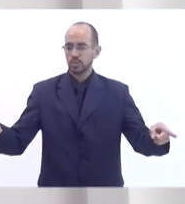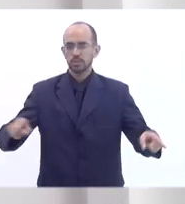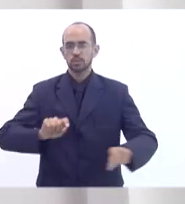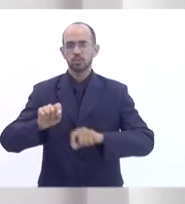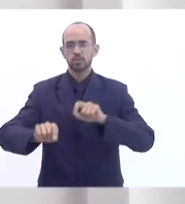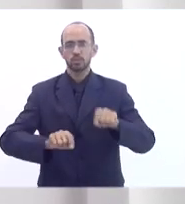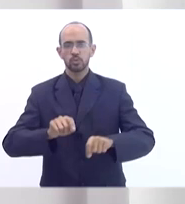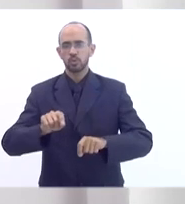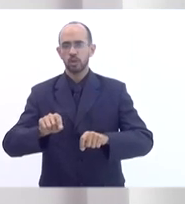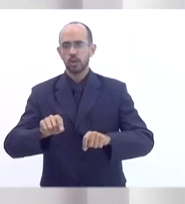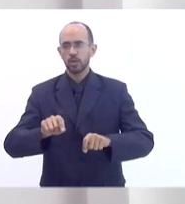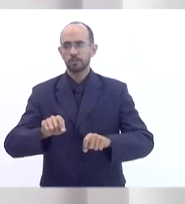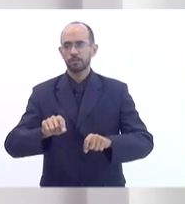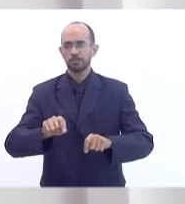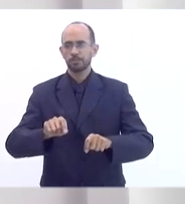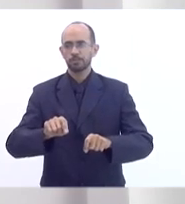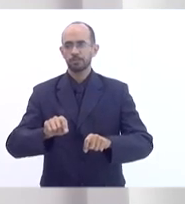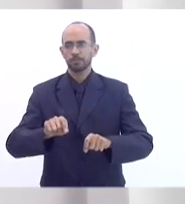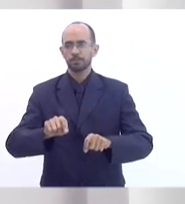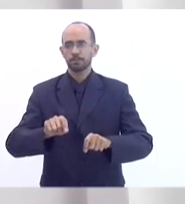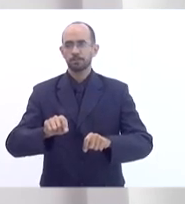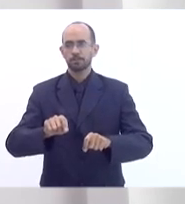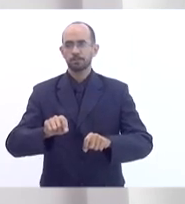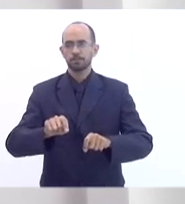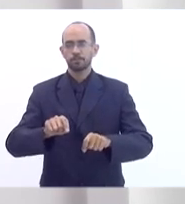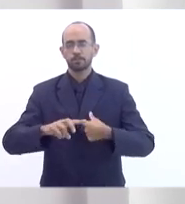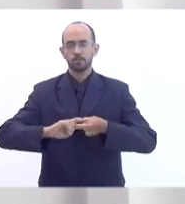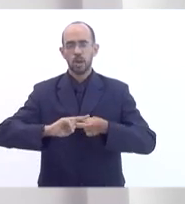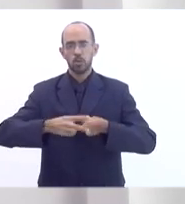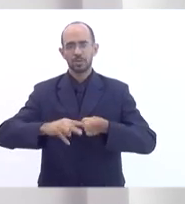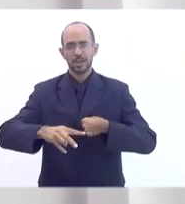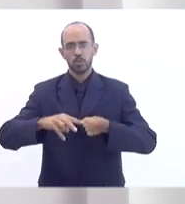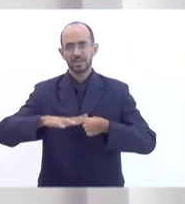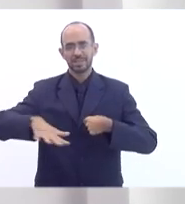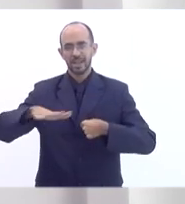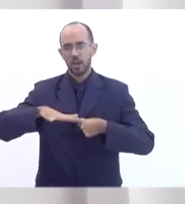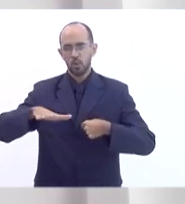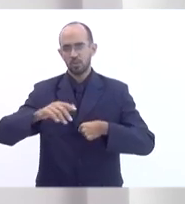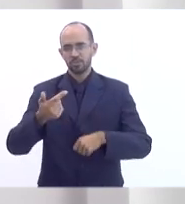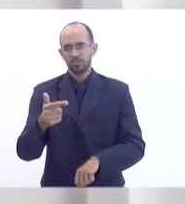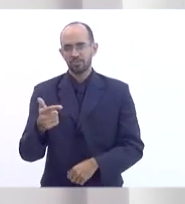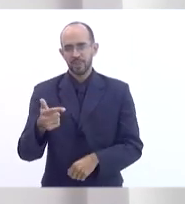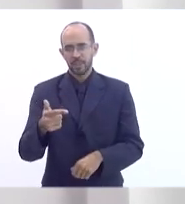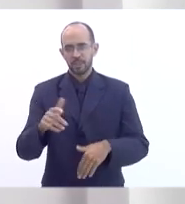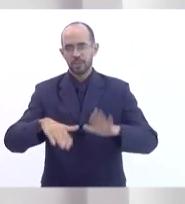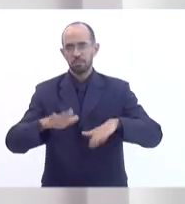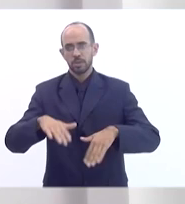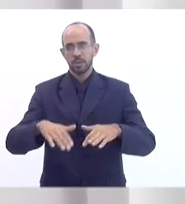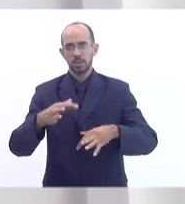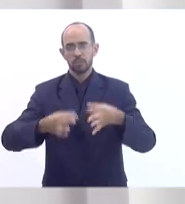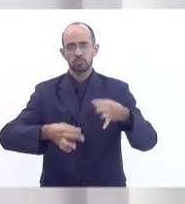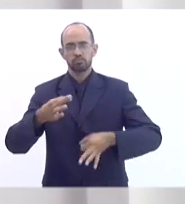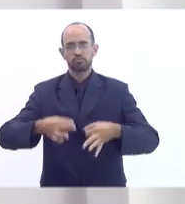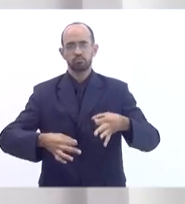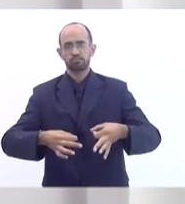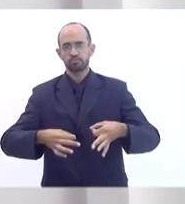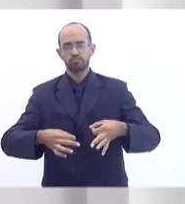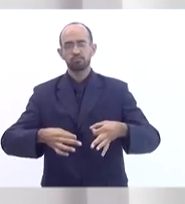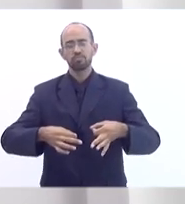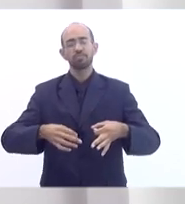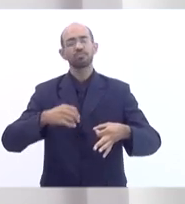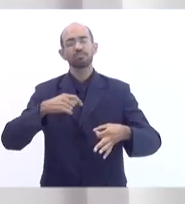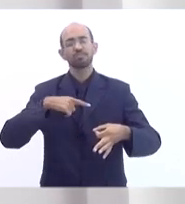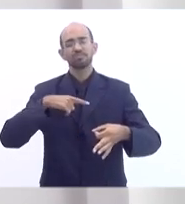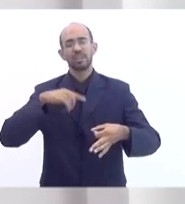uma uma repercussão geral não existe dependendo do juízo é julgado de uma forma